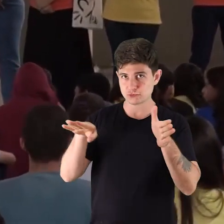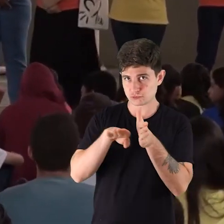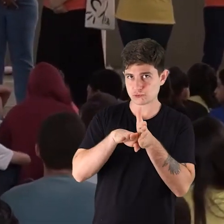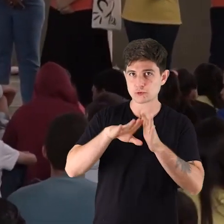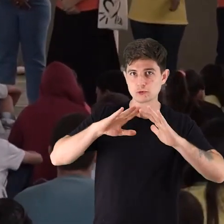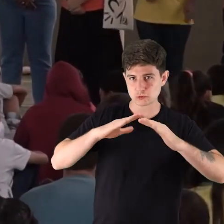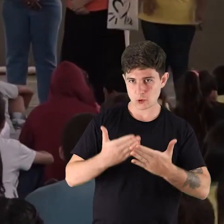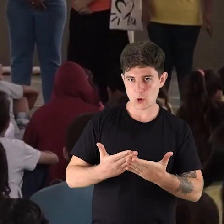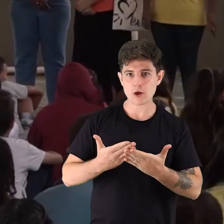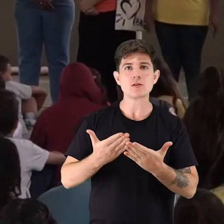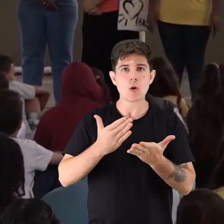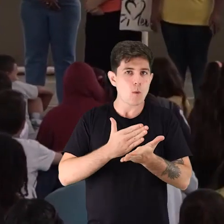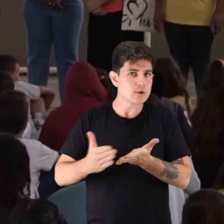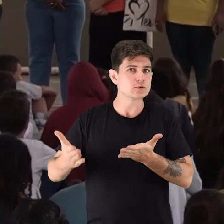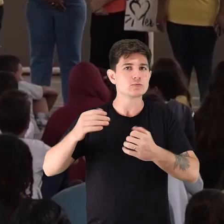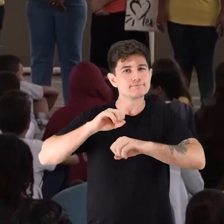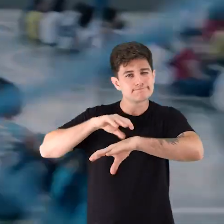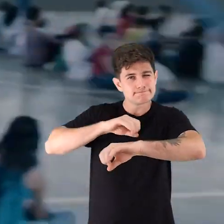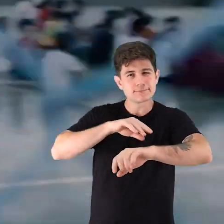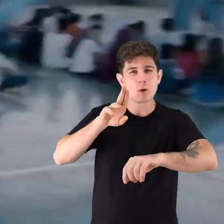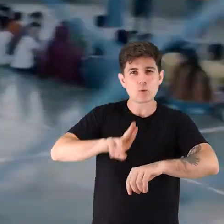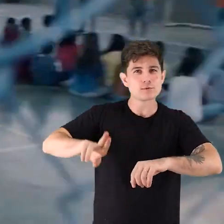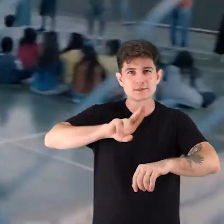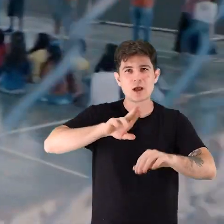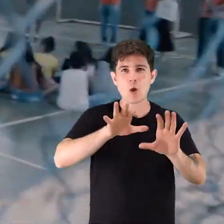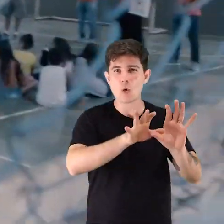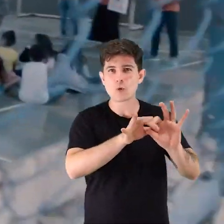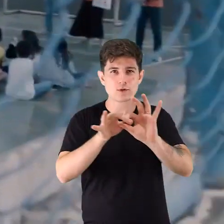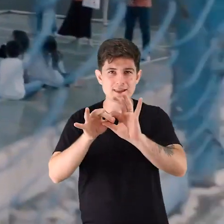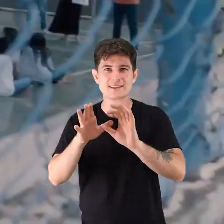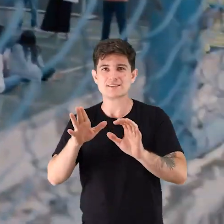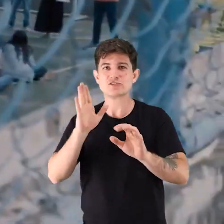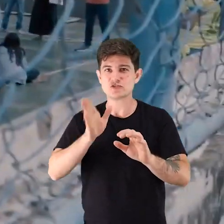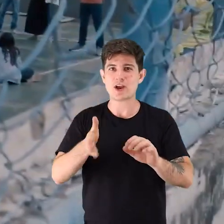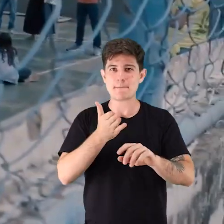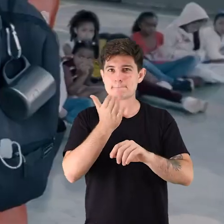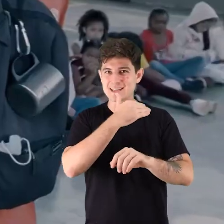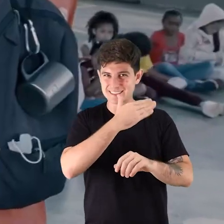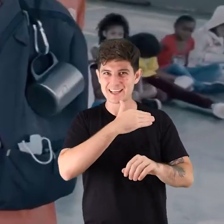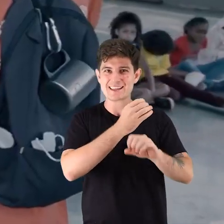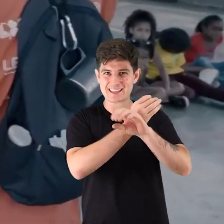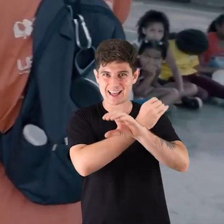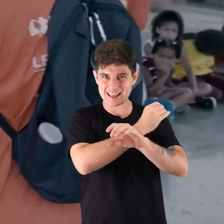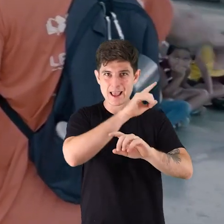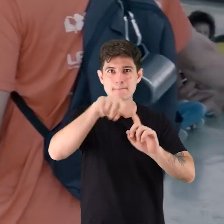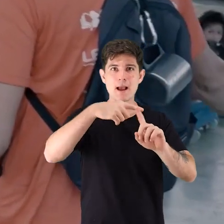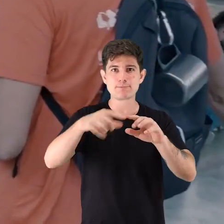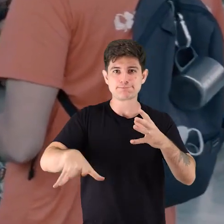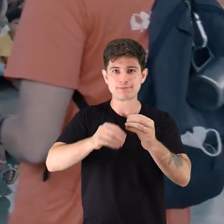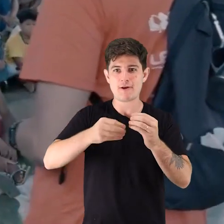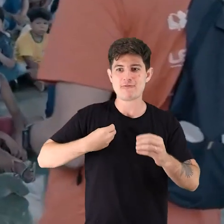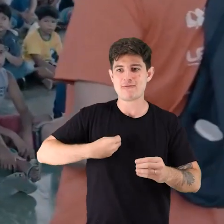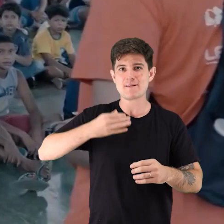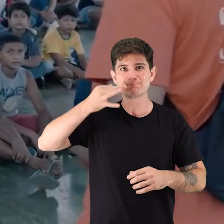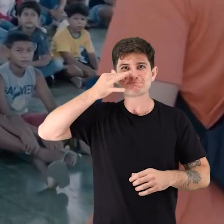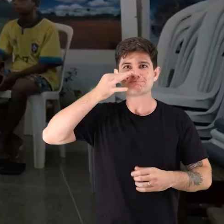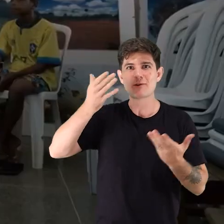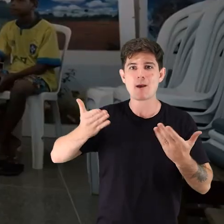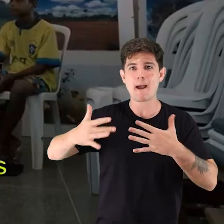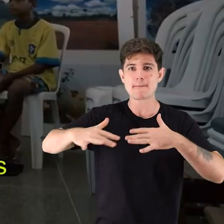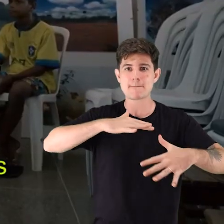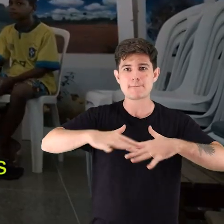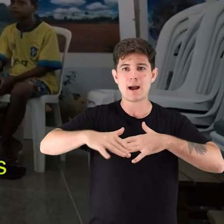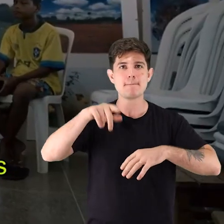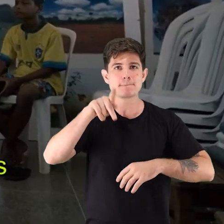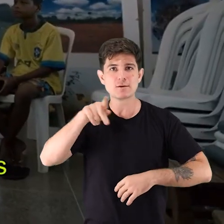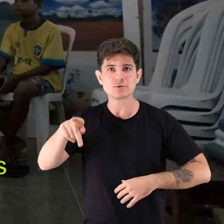Chegamos na escola e trabalhamos aqueles contextos interdisciplinares que já se iniciaram no EAD, mas agora com vida, com doações materiais